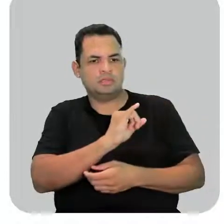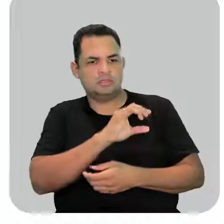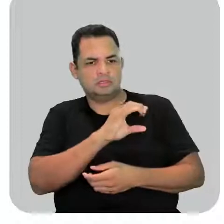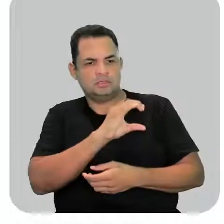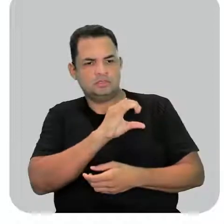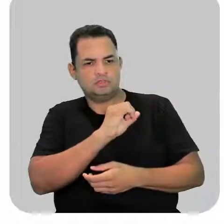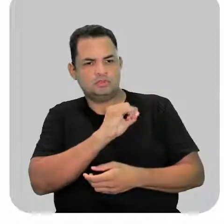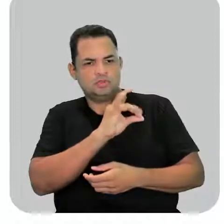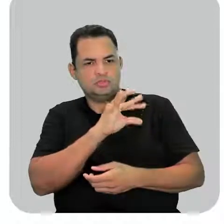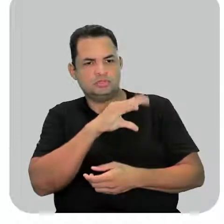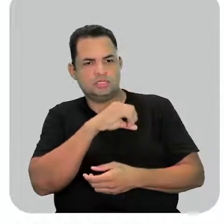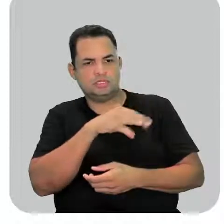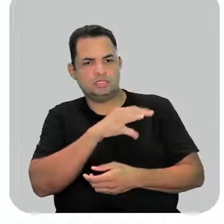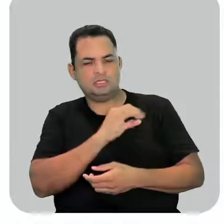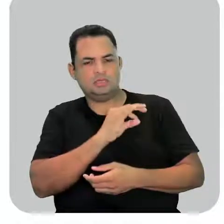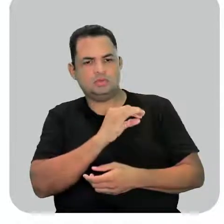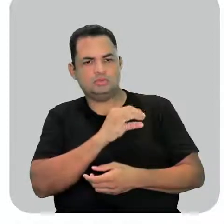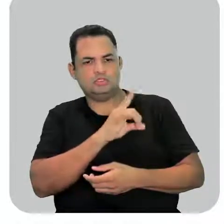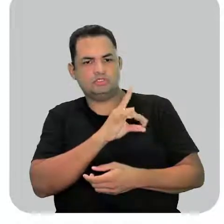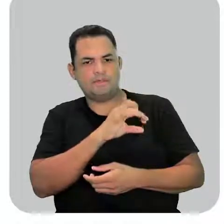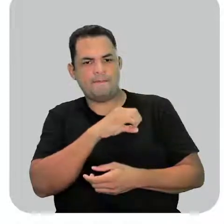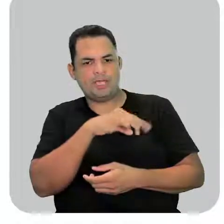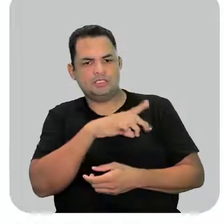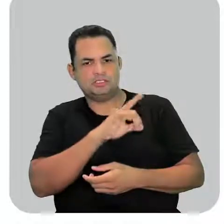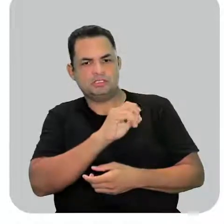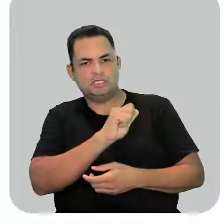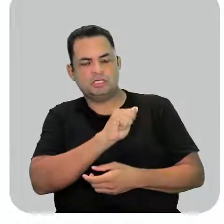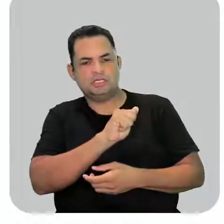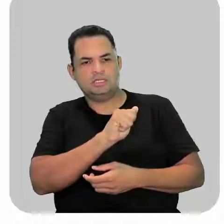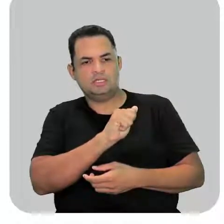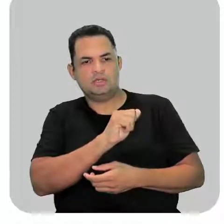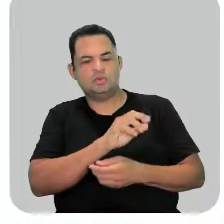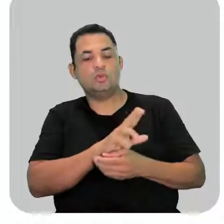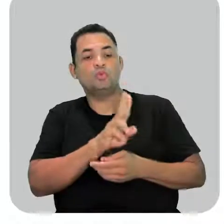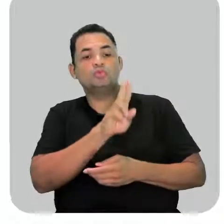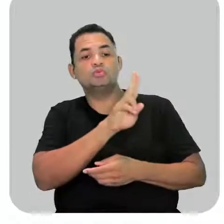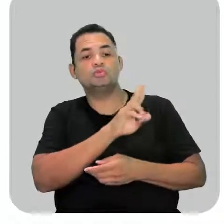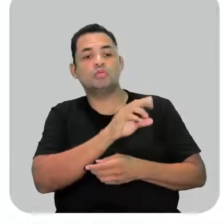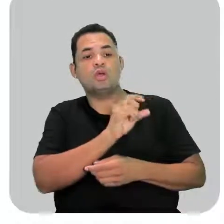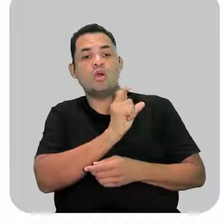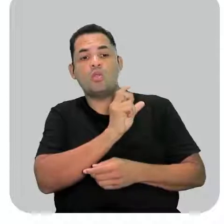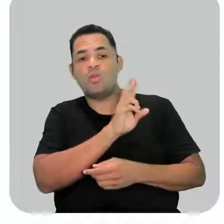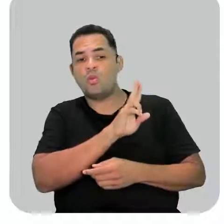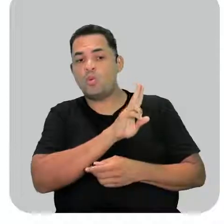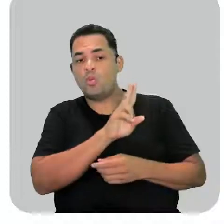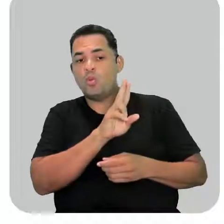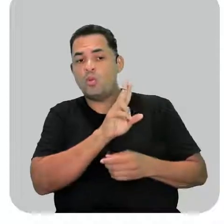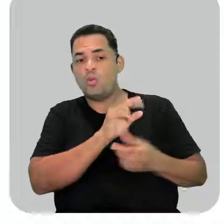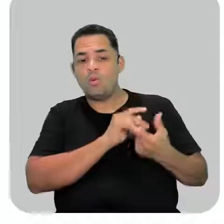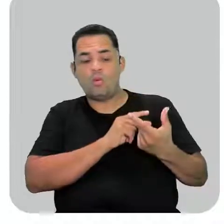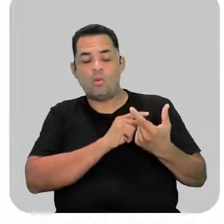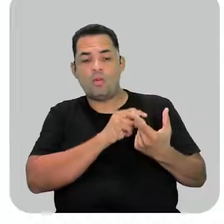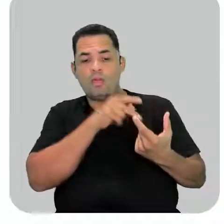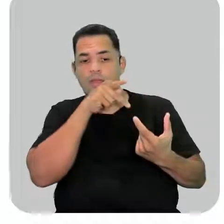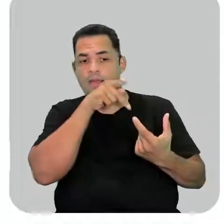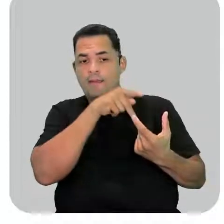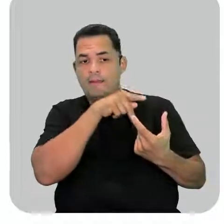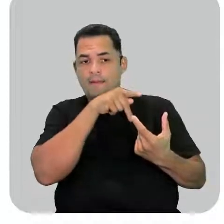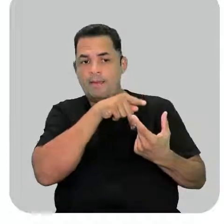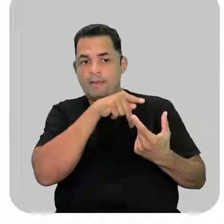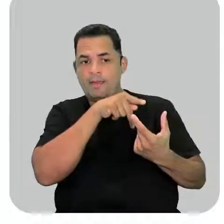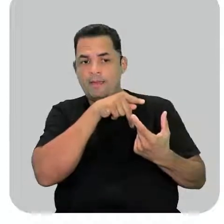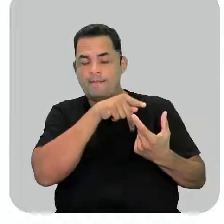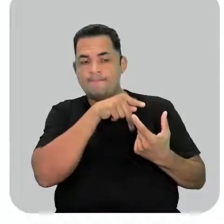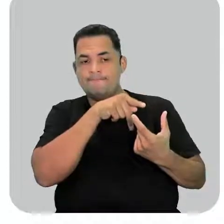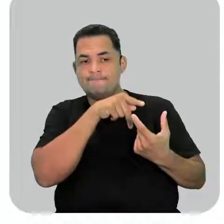de metila, usando o nome do radical. E quando eu falo o nome do radical, quer dizer a terminação